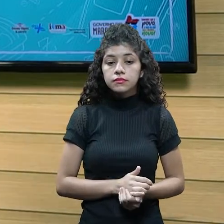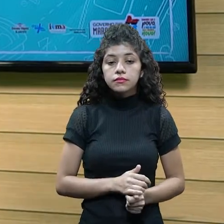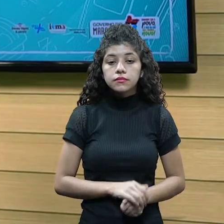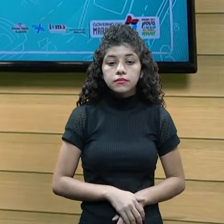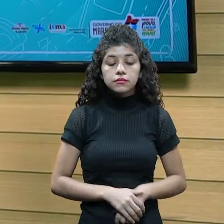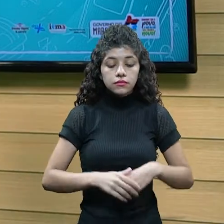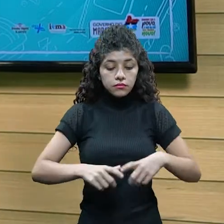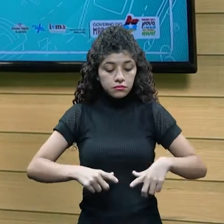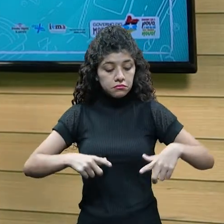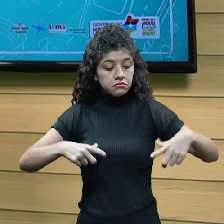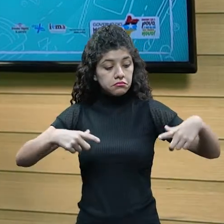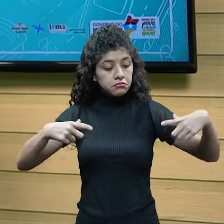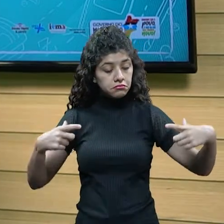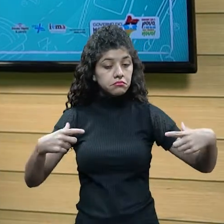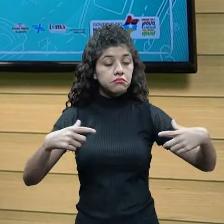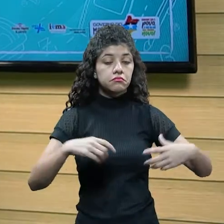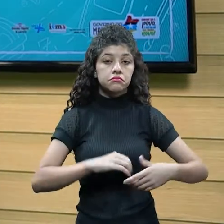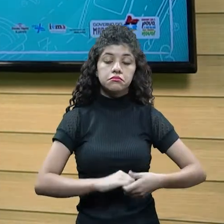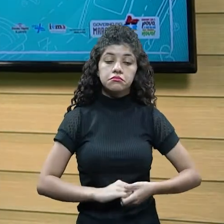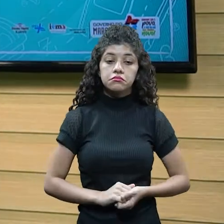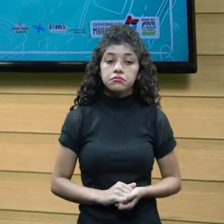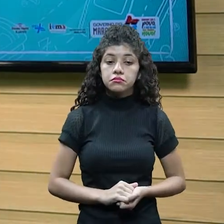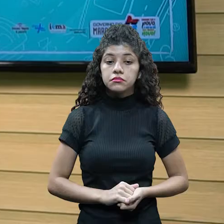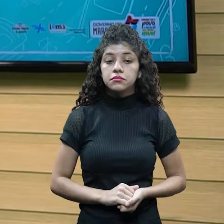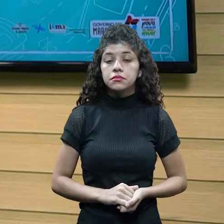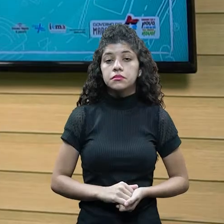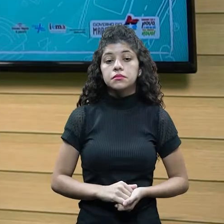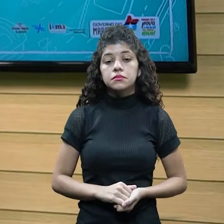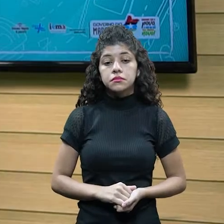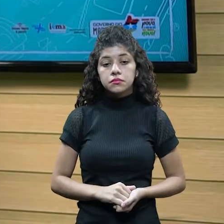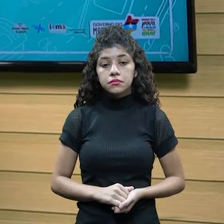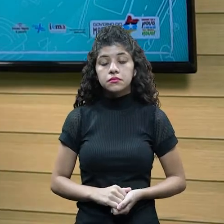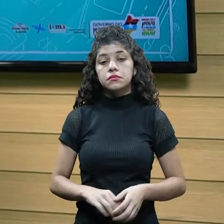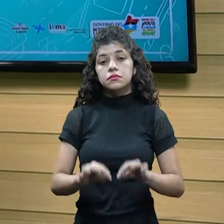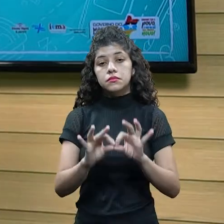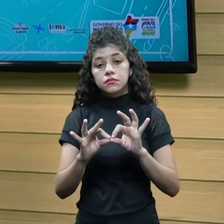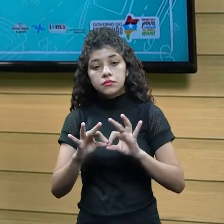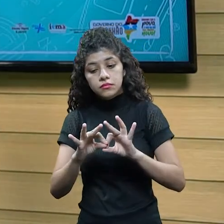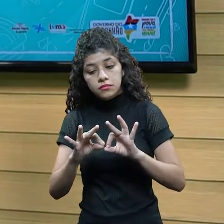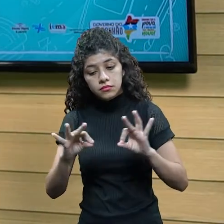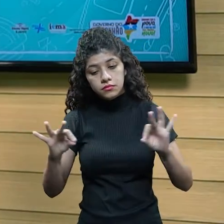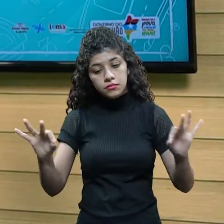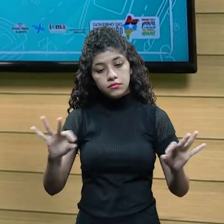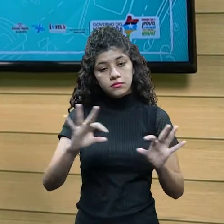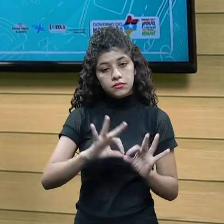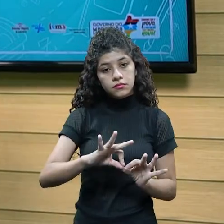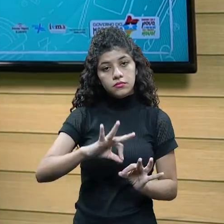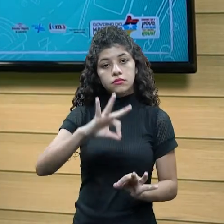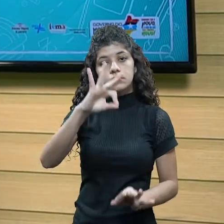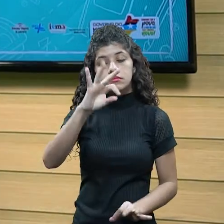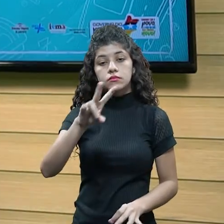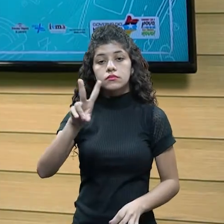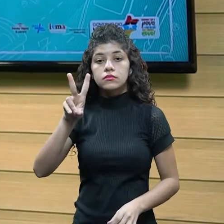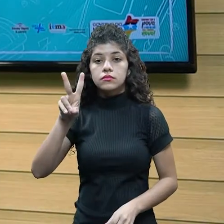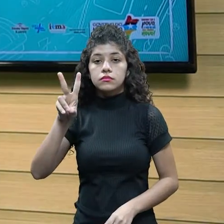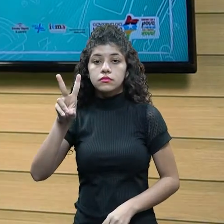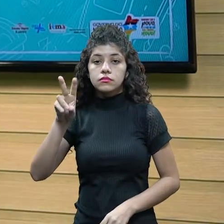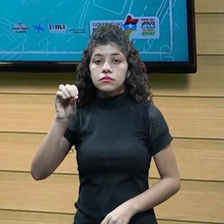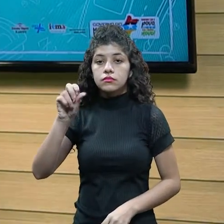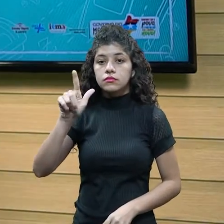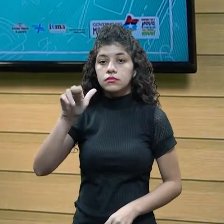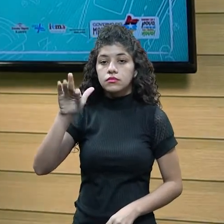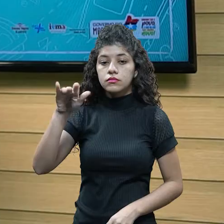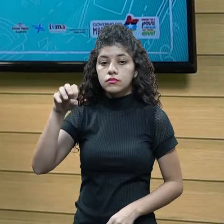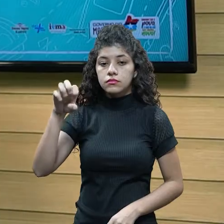ideia de medir, de mensurar. Então eu posso mensurar volume, comprimento e massa, questão de quilo. Professor